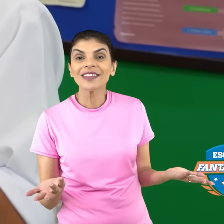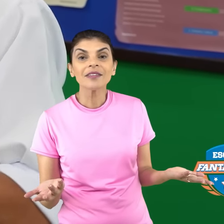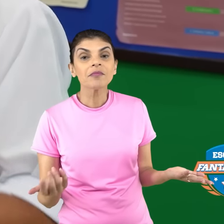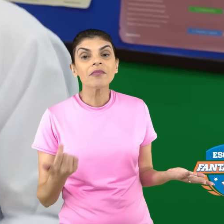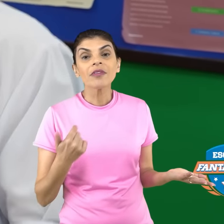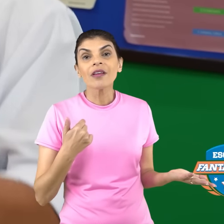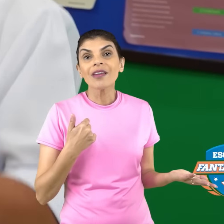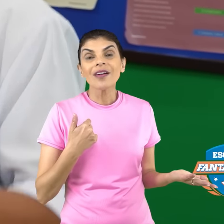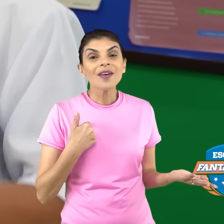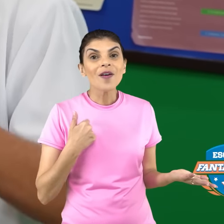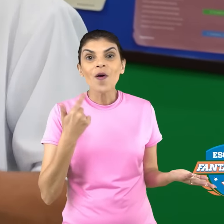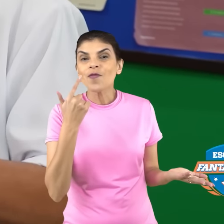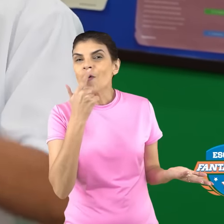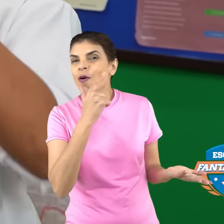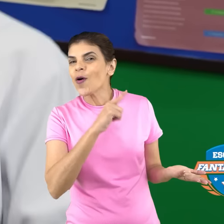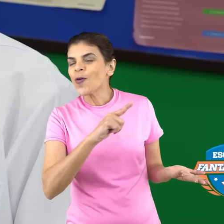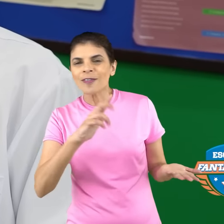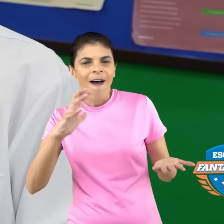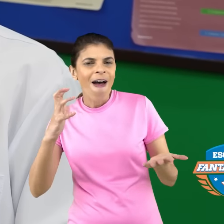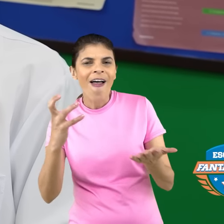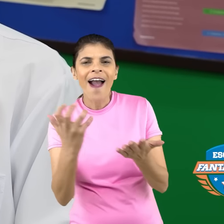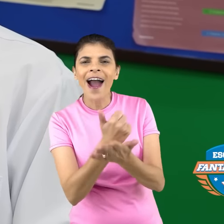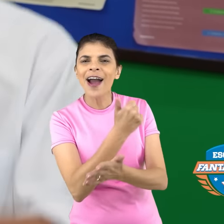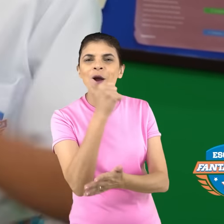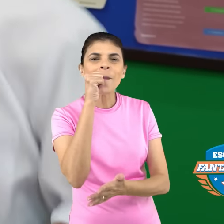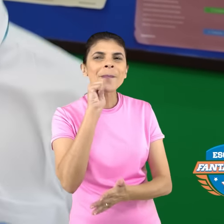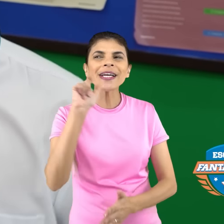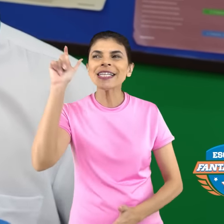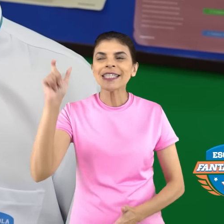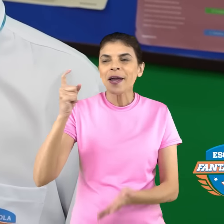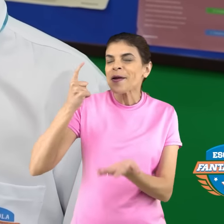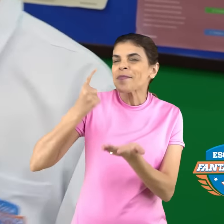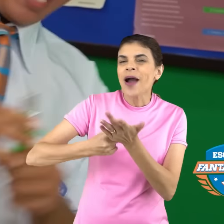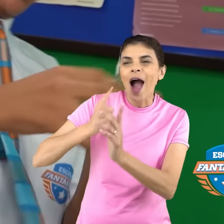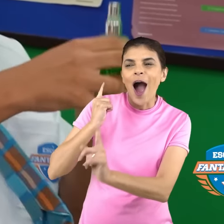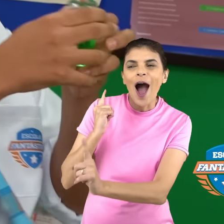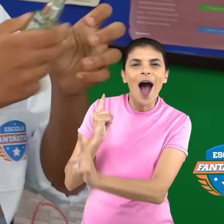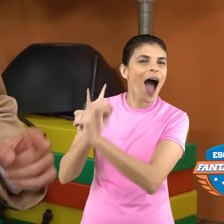pro encontro com uma garota!